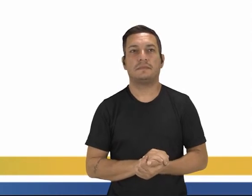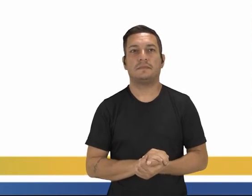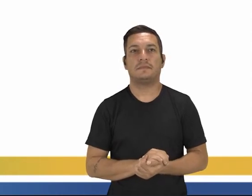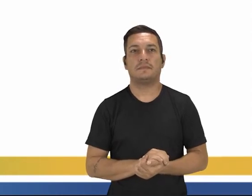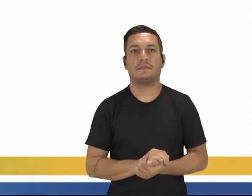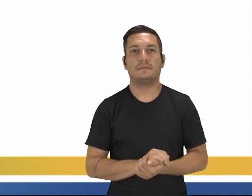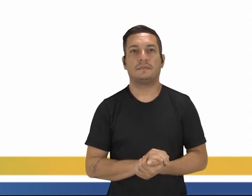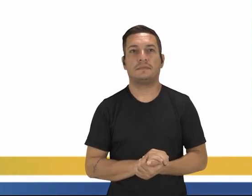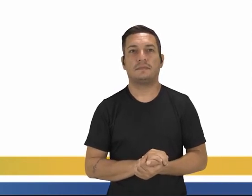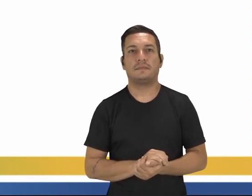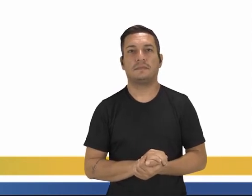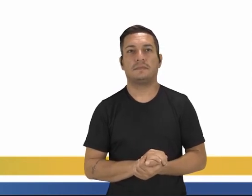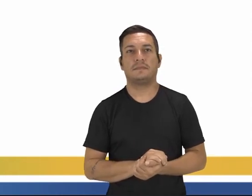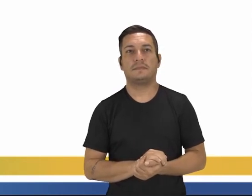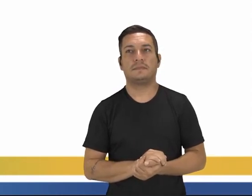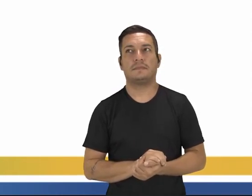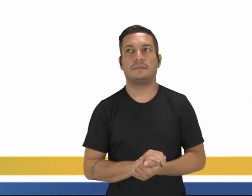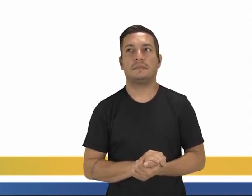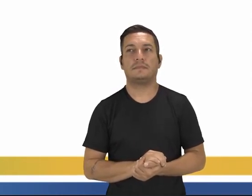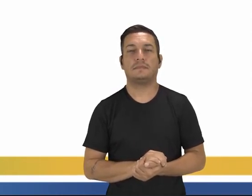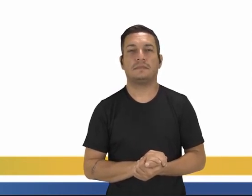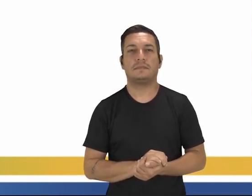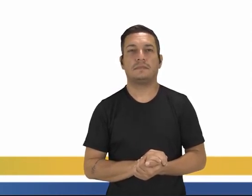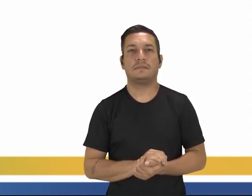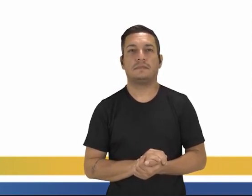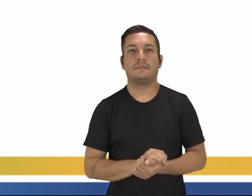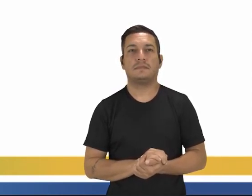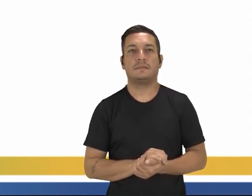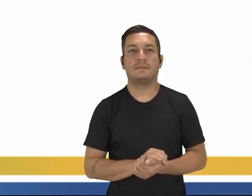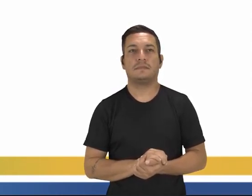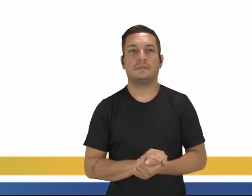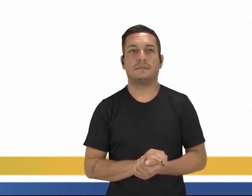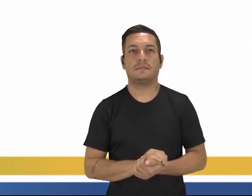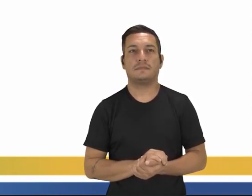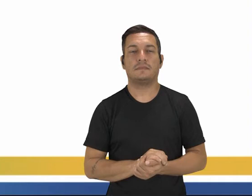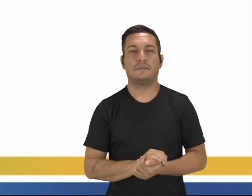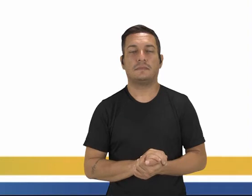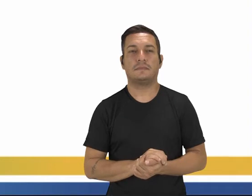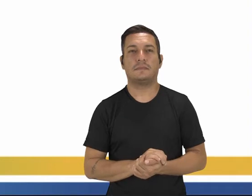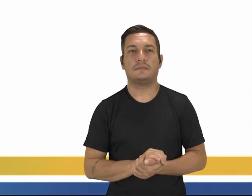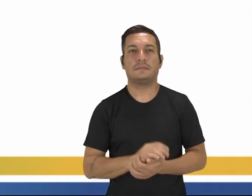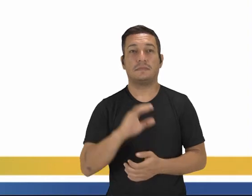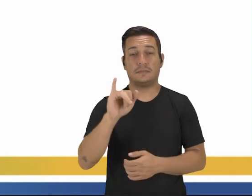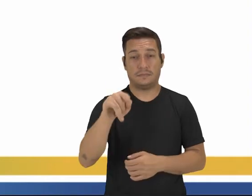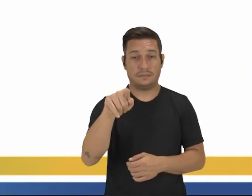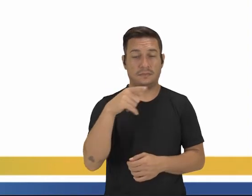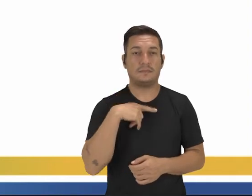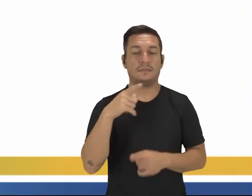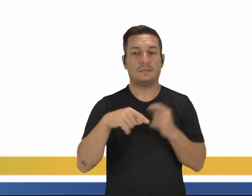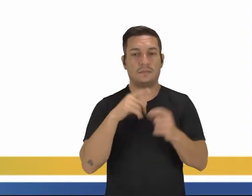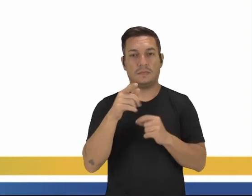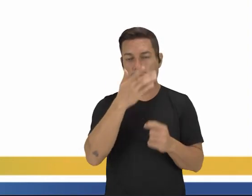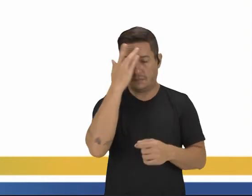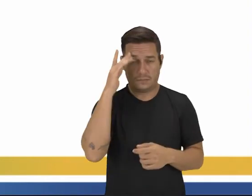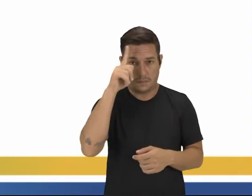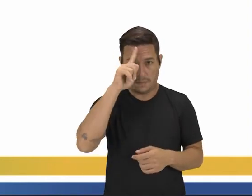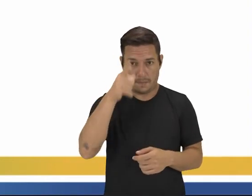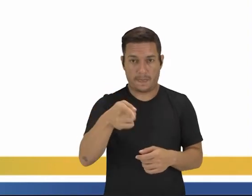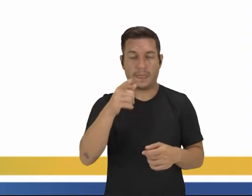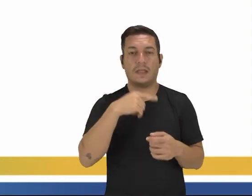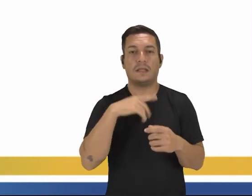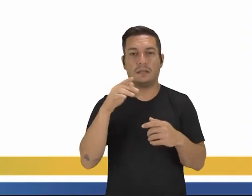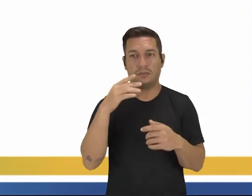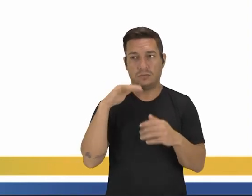de hierarquia nos dão uma ordem, não nos queda mais que cumpri-la. Se você recebe uma ordem em uma situação